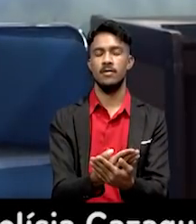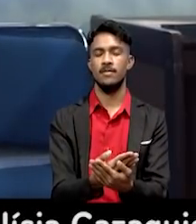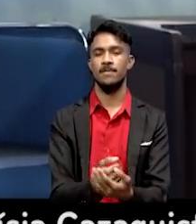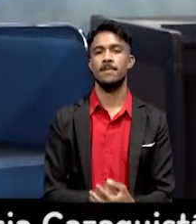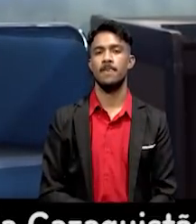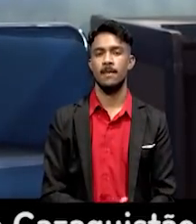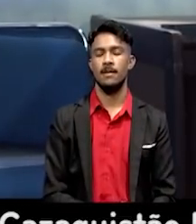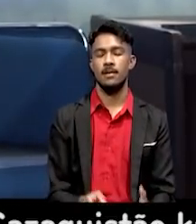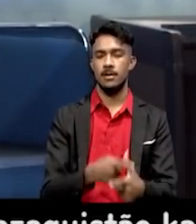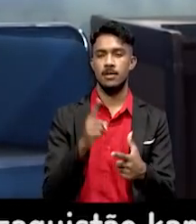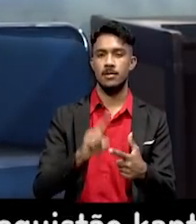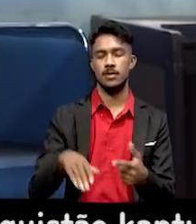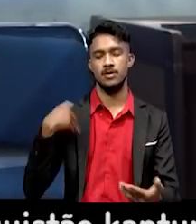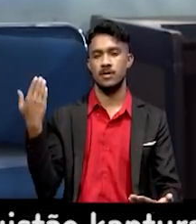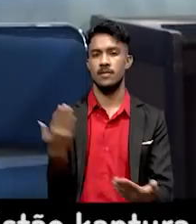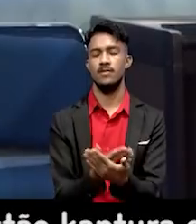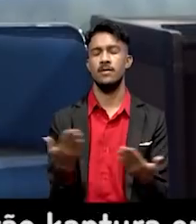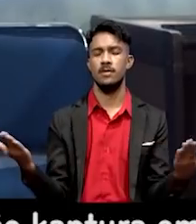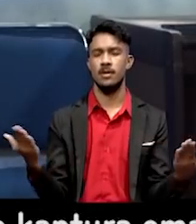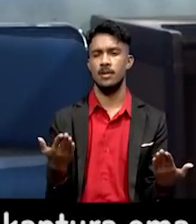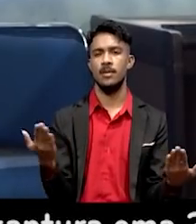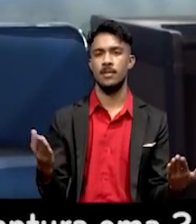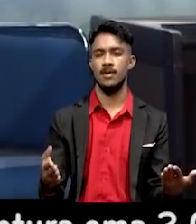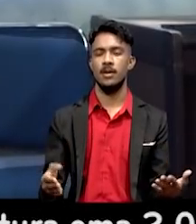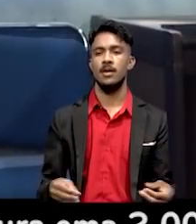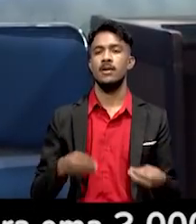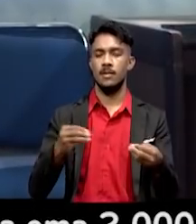sekarang geração fã ainda não vem mas